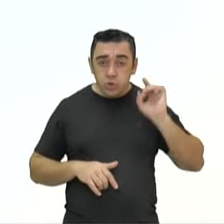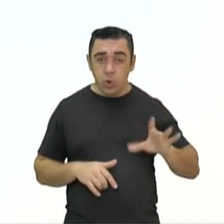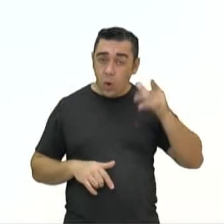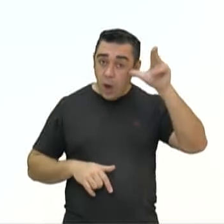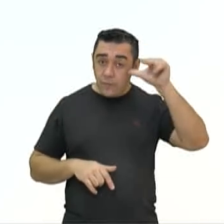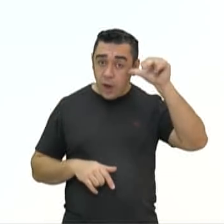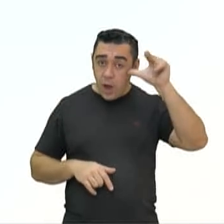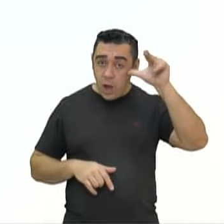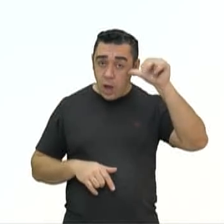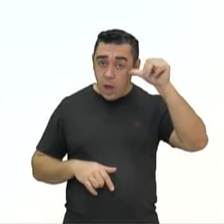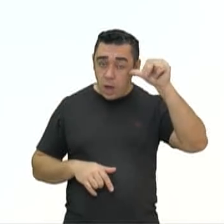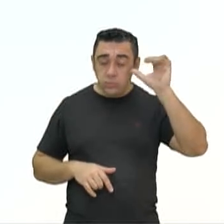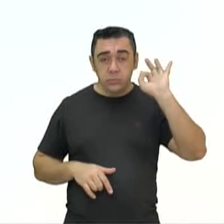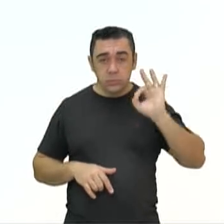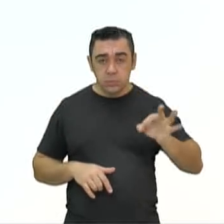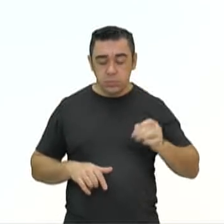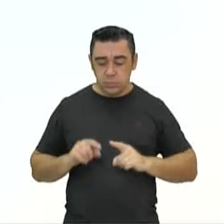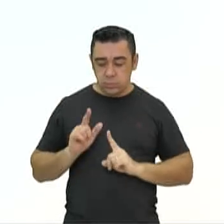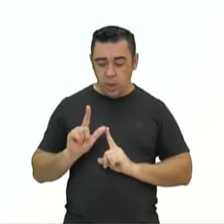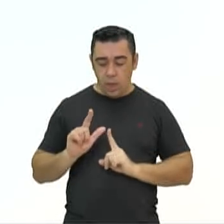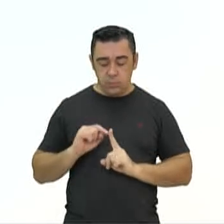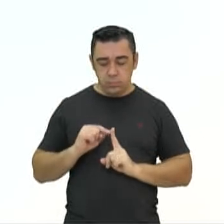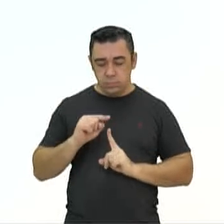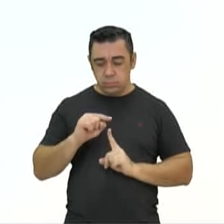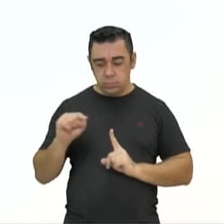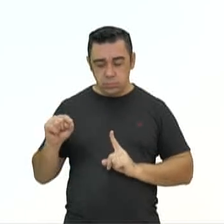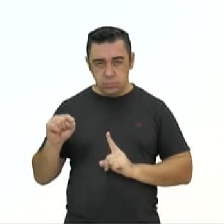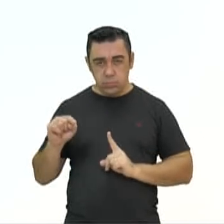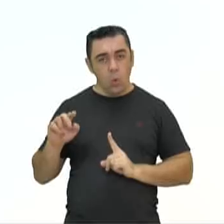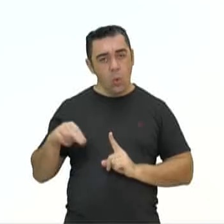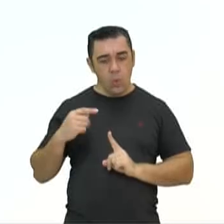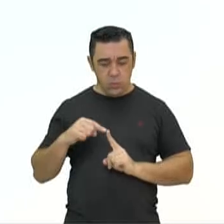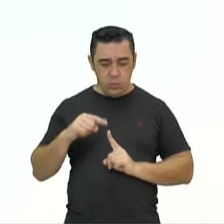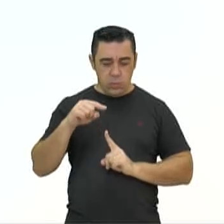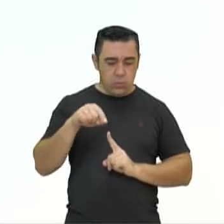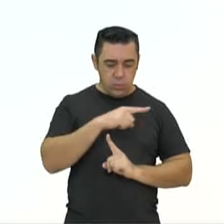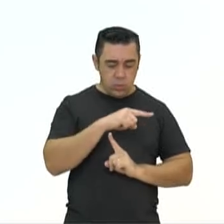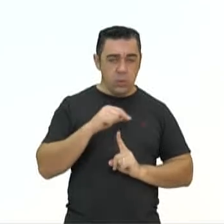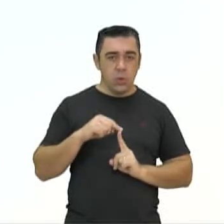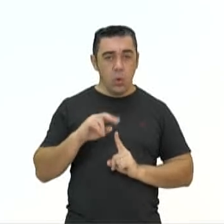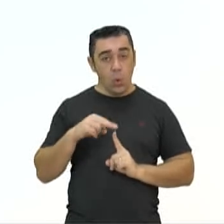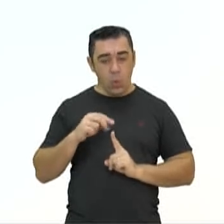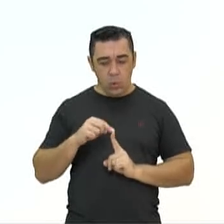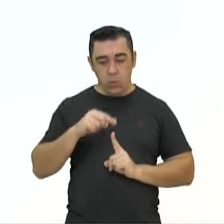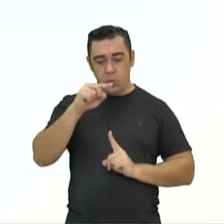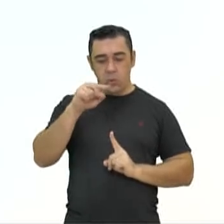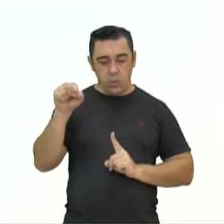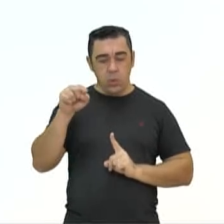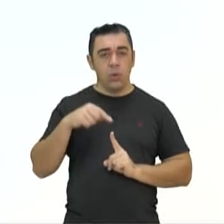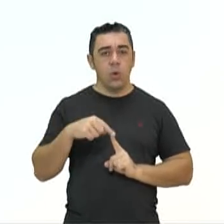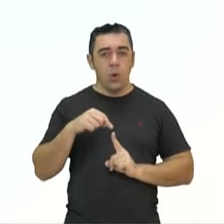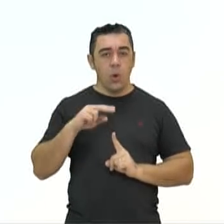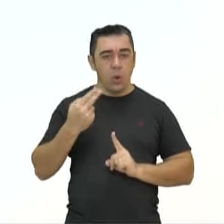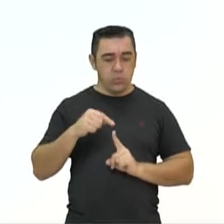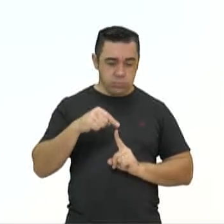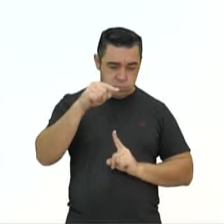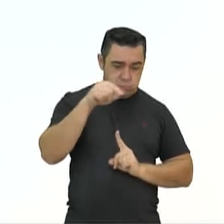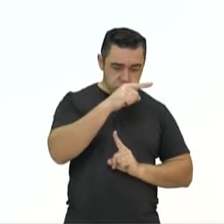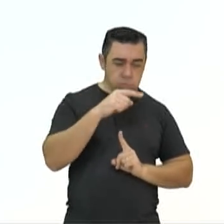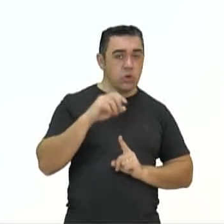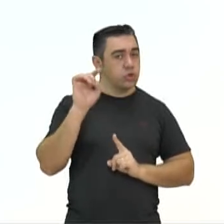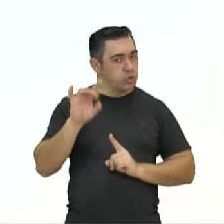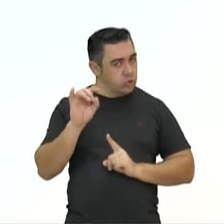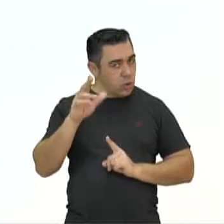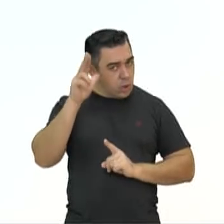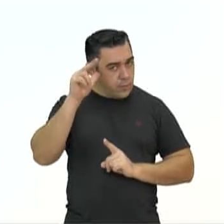os lados. Então, é só o cavalo que ele faz esse movimento de estar numa fileira e ir para outra, ou estar numa diagonal e ir para outra. É só